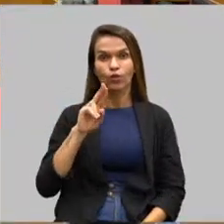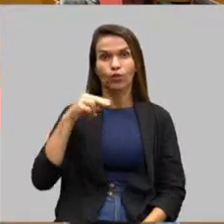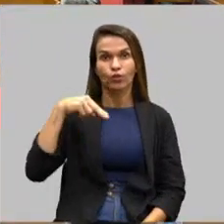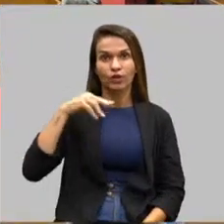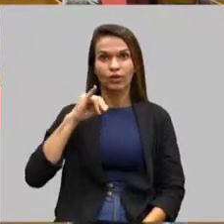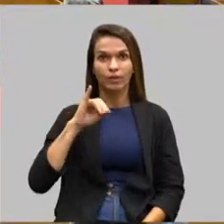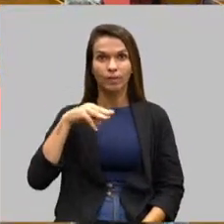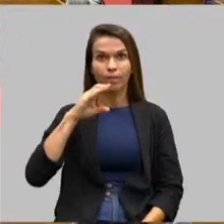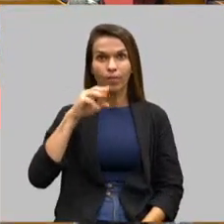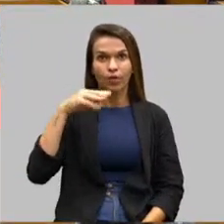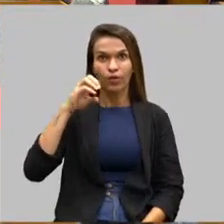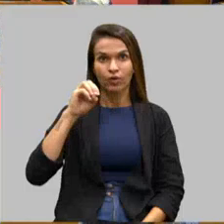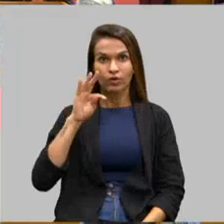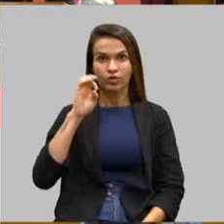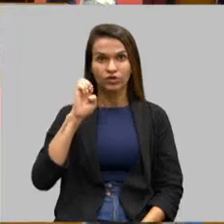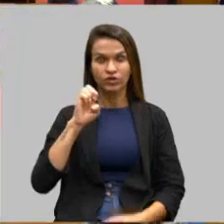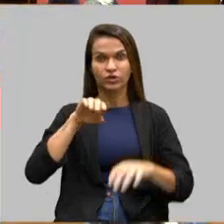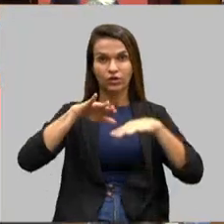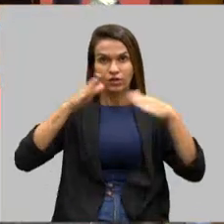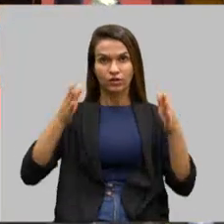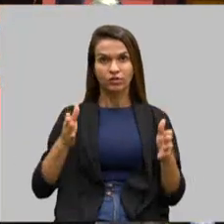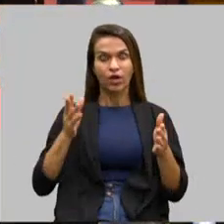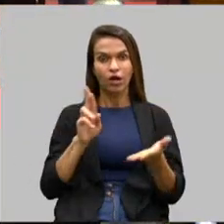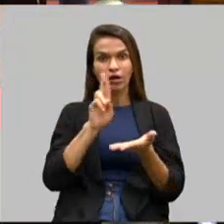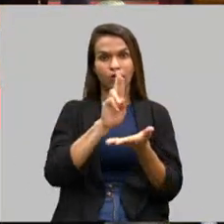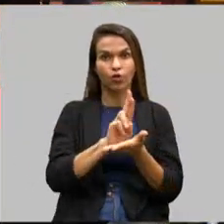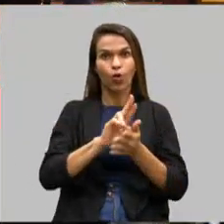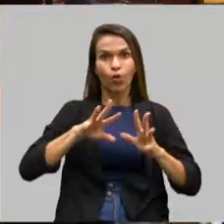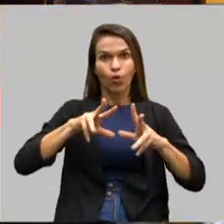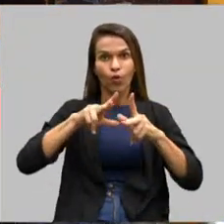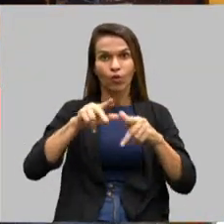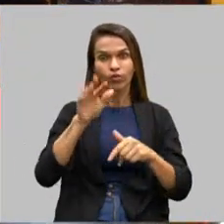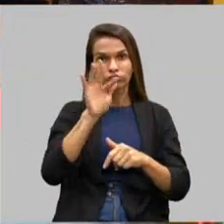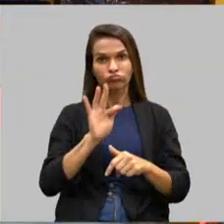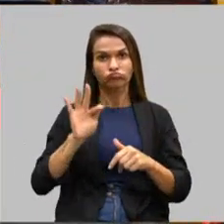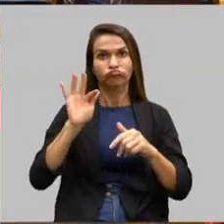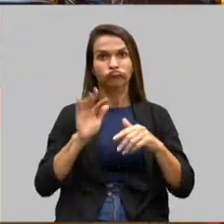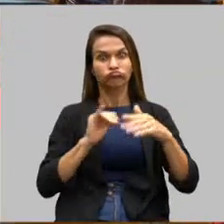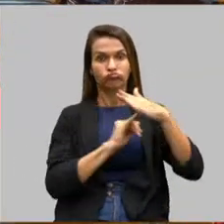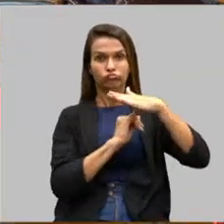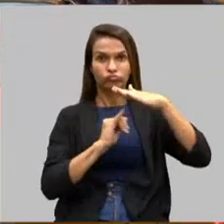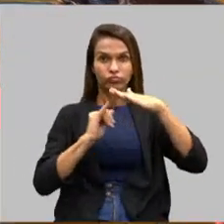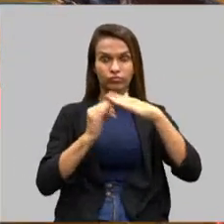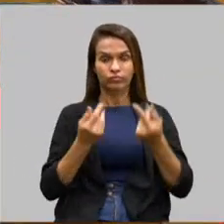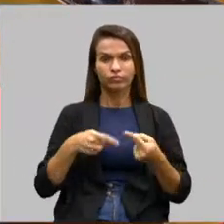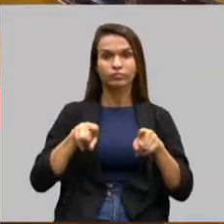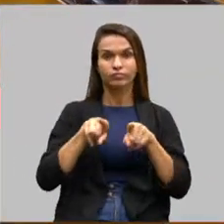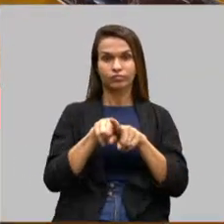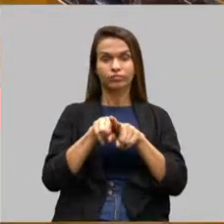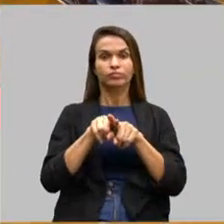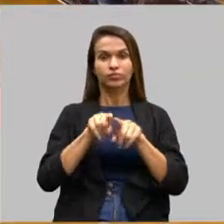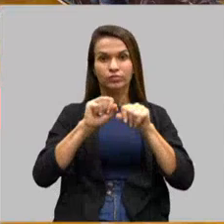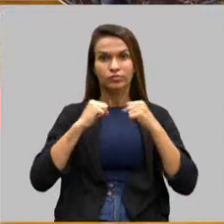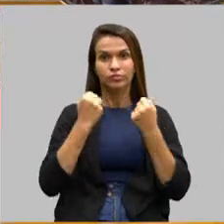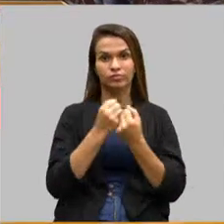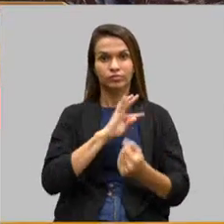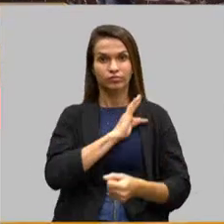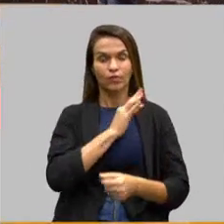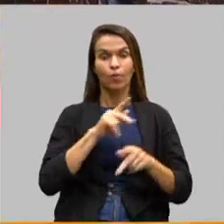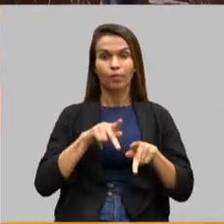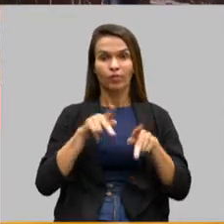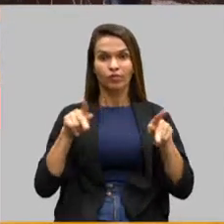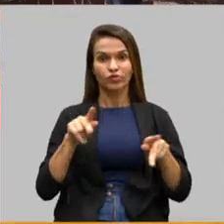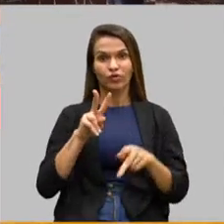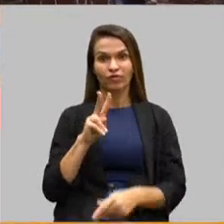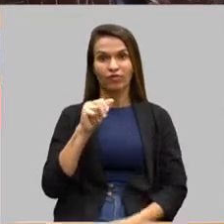mesa, representando todas as universidades e institutos federais parceiros desse seminário técnico, professor Wagner de Paula